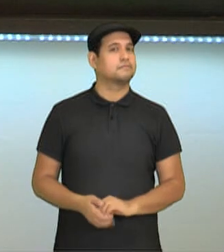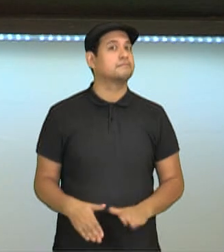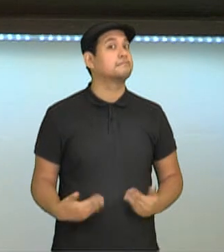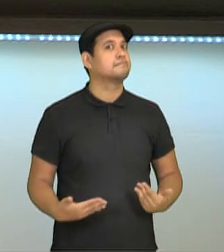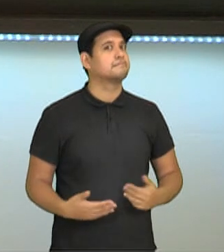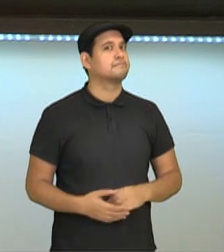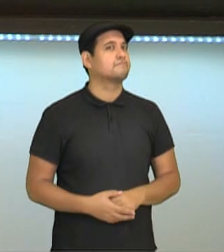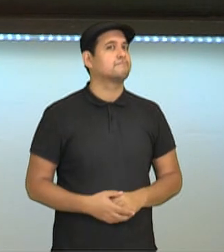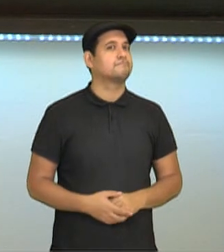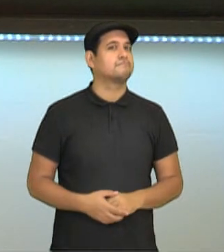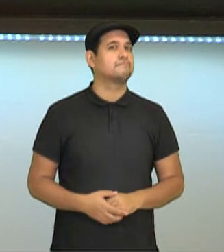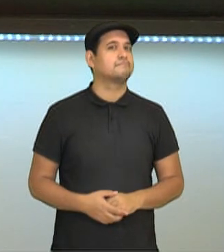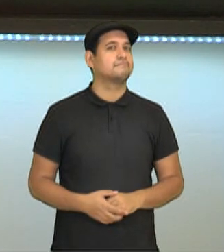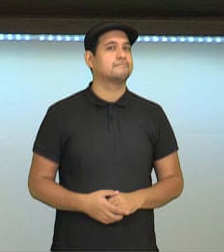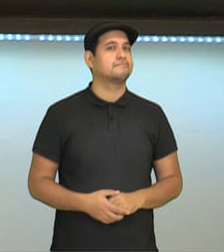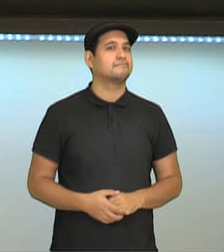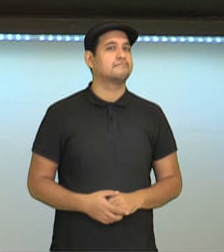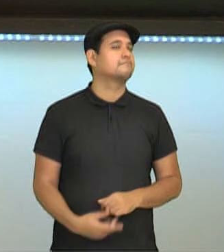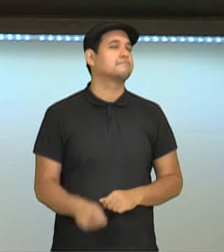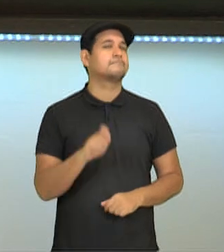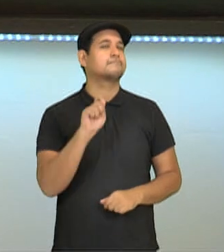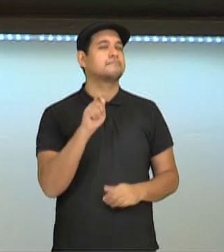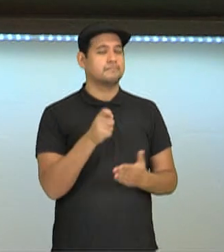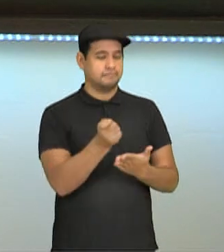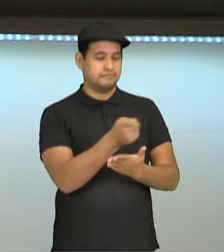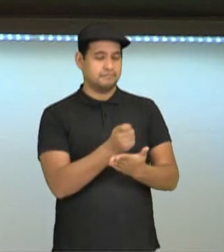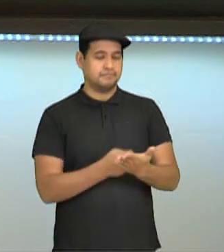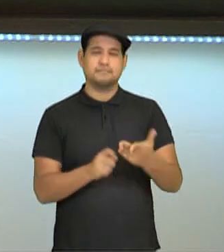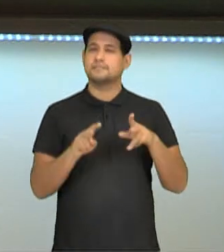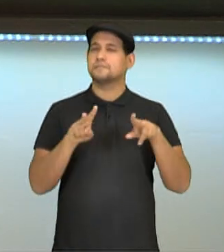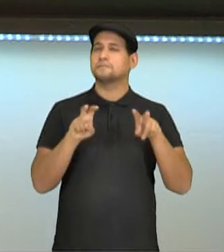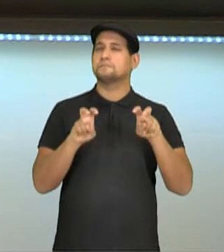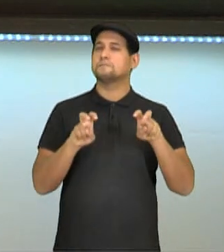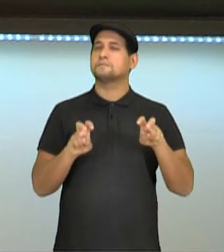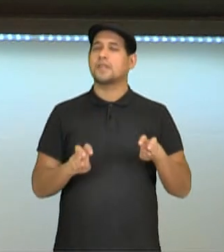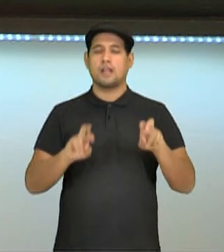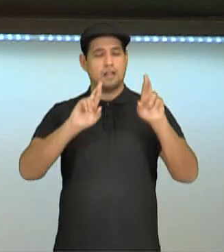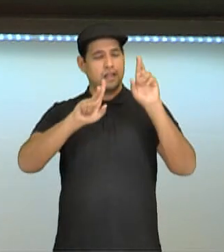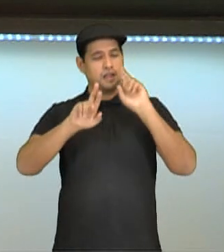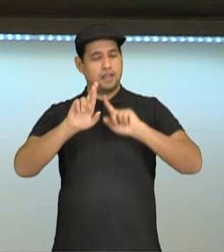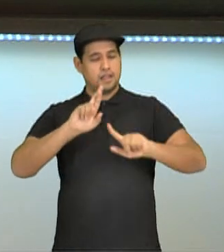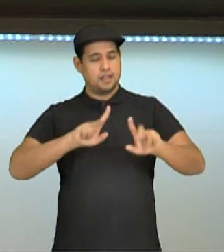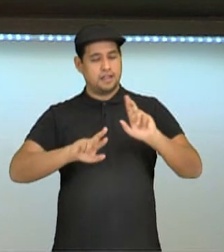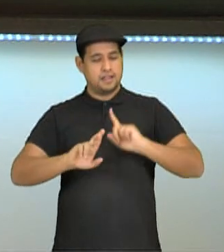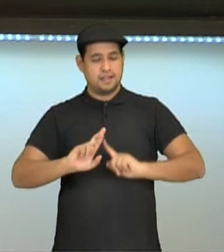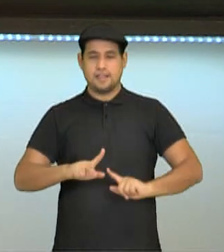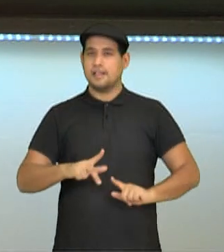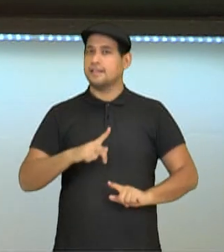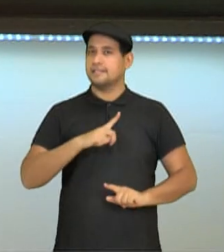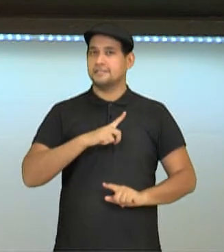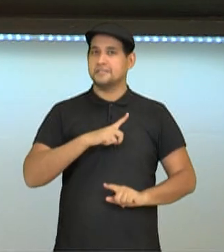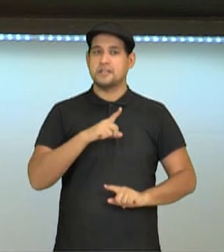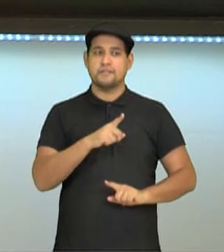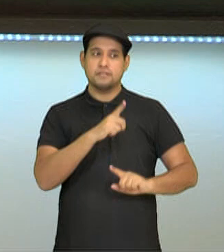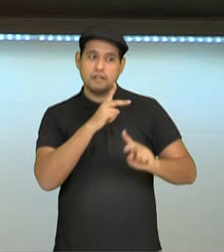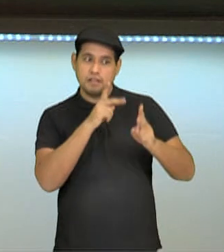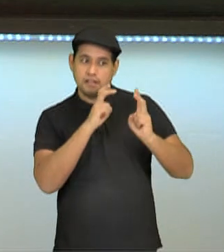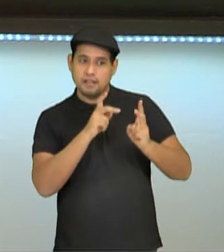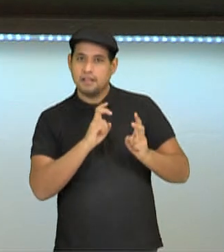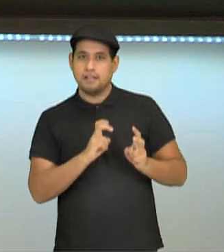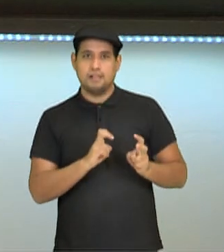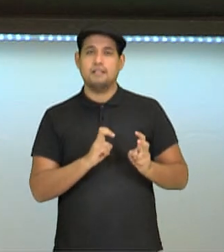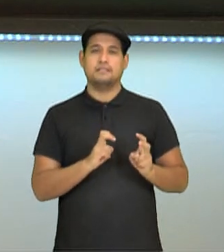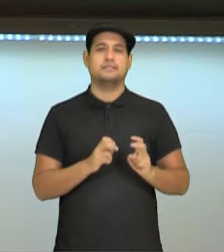E aí, o que você escreveu sobre essas diferenças, né, que você